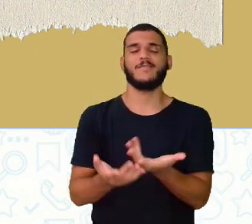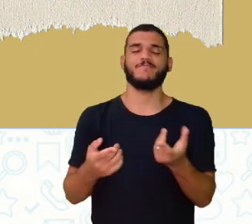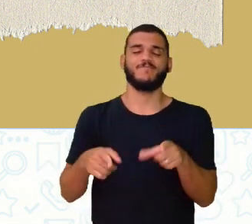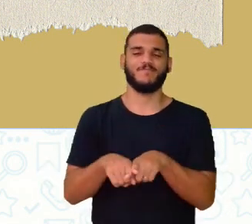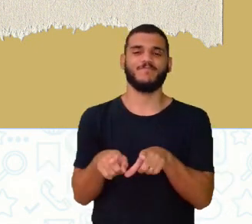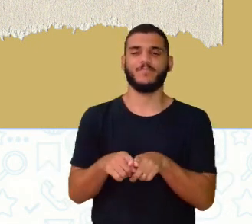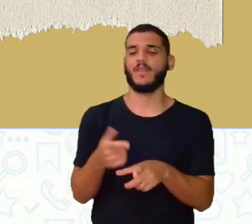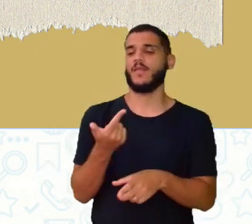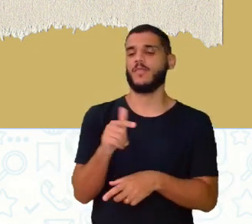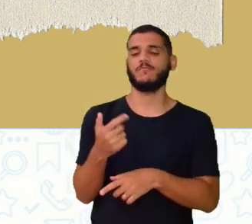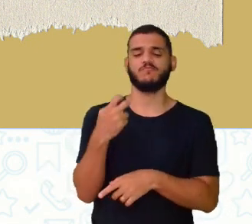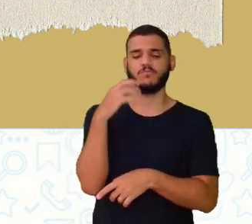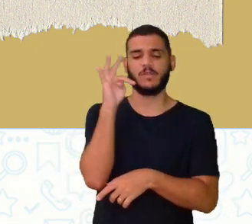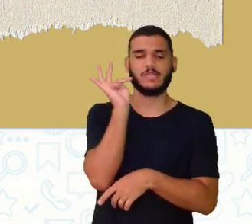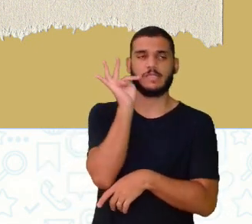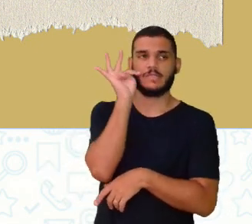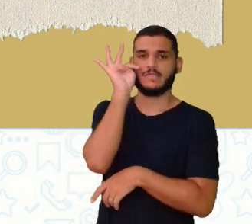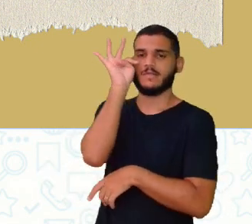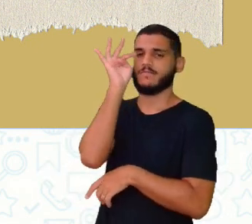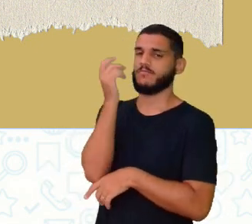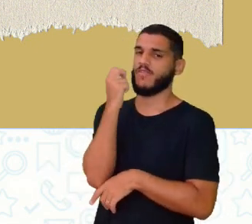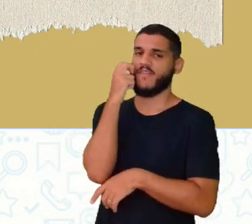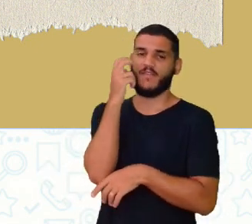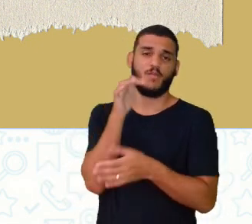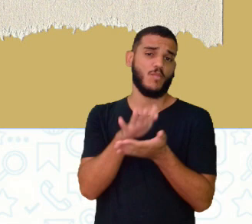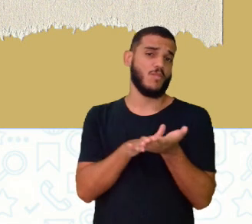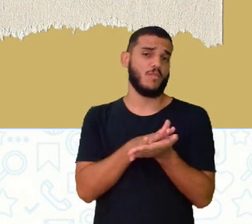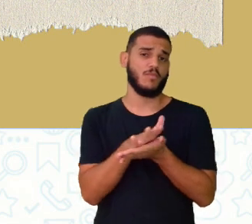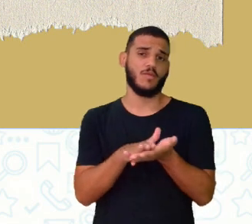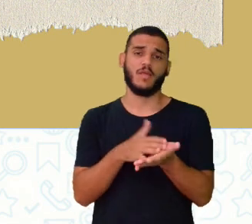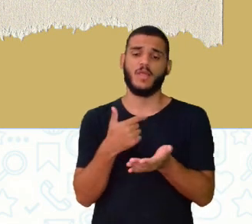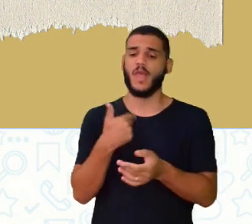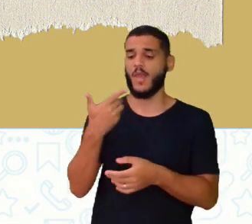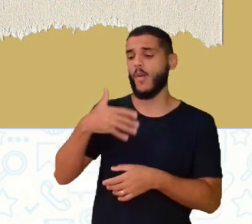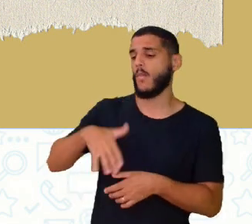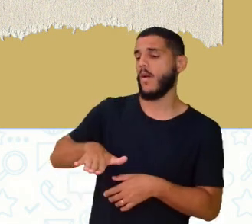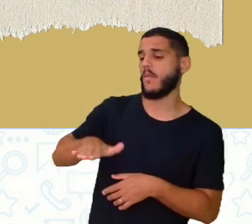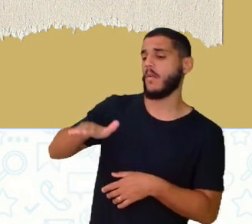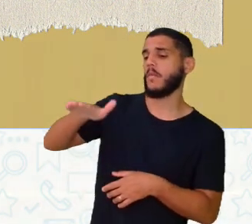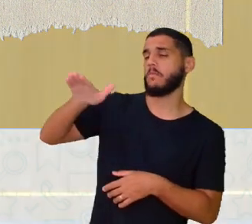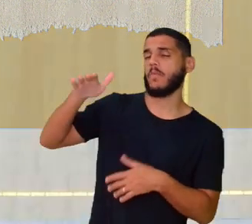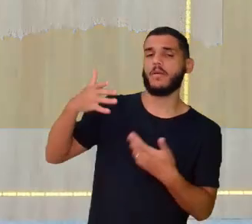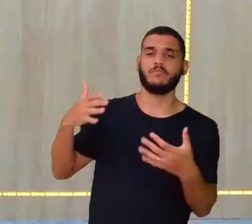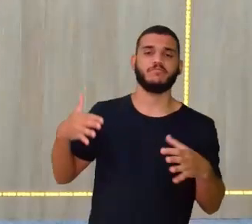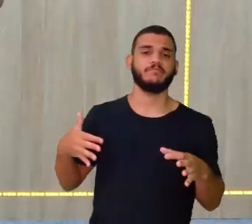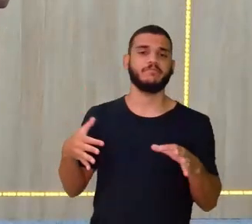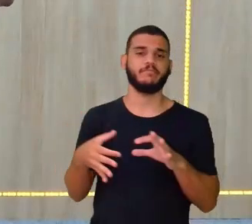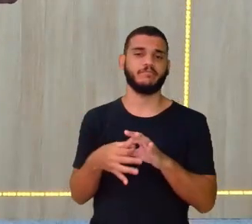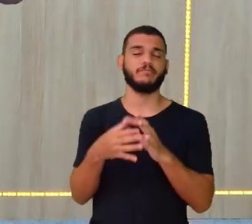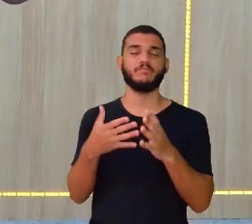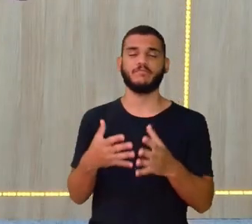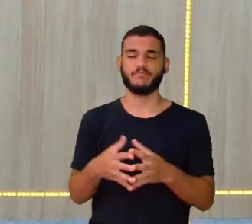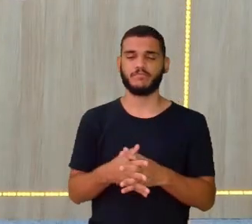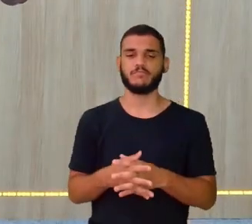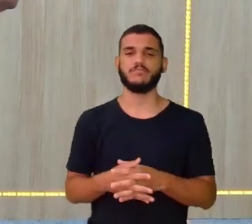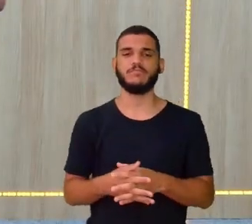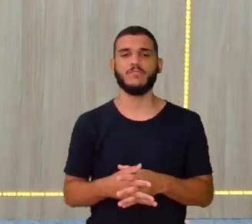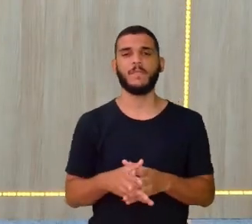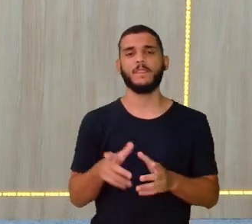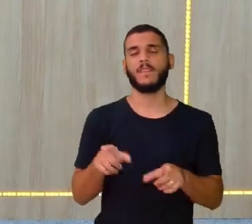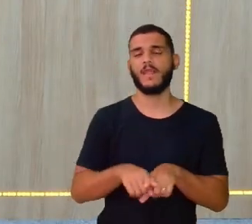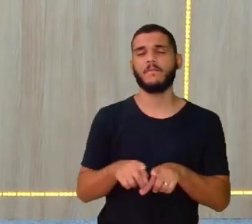tenho nenhuma timidez, nenhuma vergonha de dizer que cresci convivendo com a natureza, observando, não